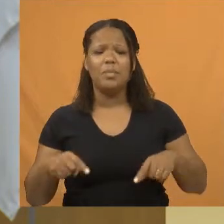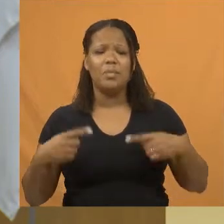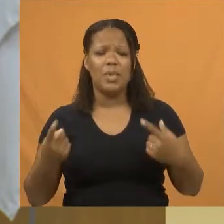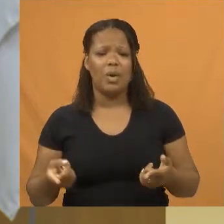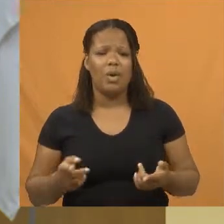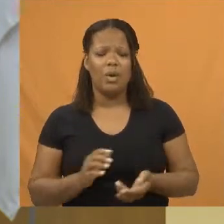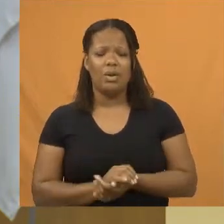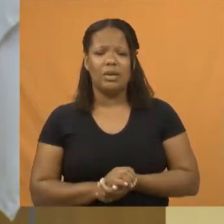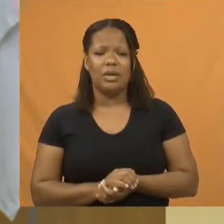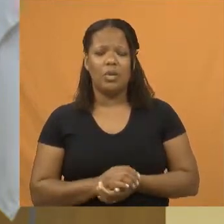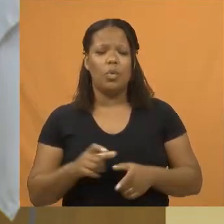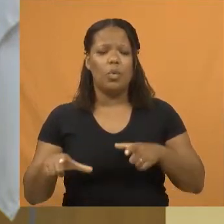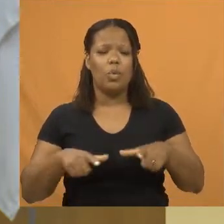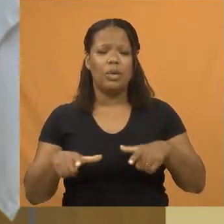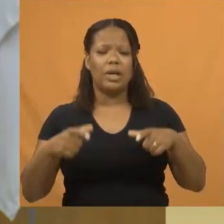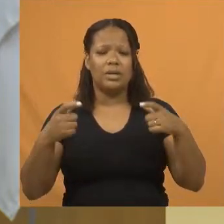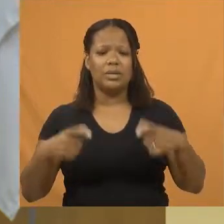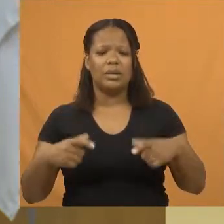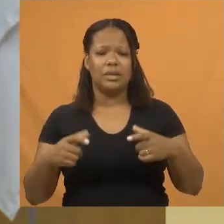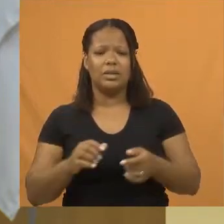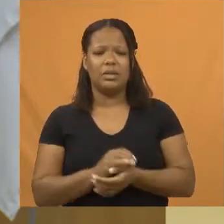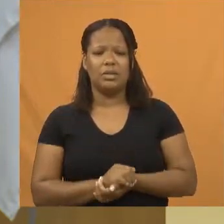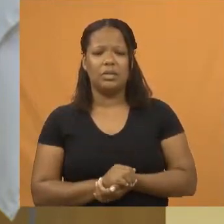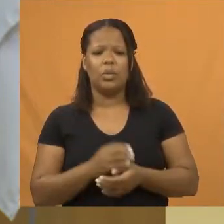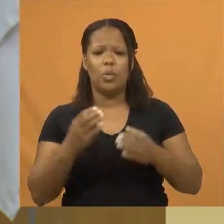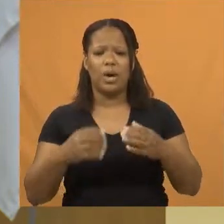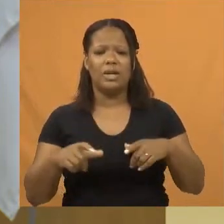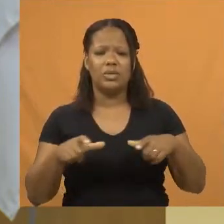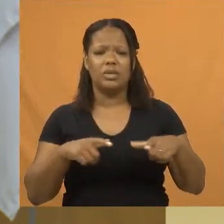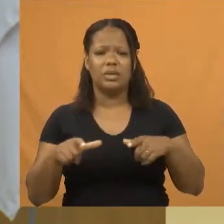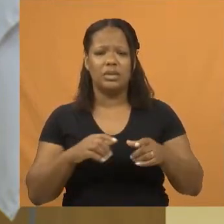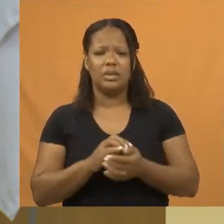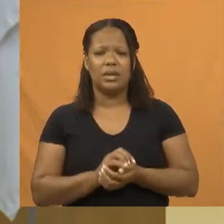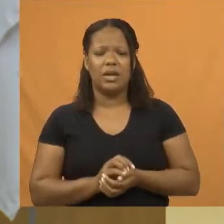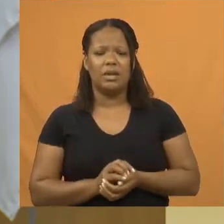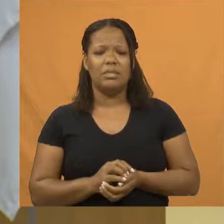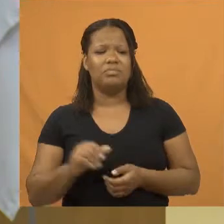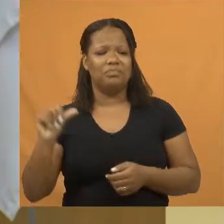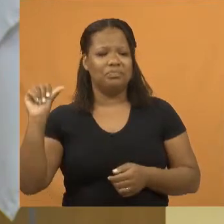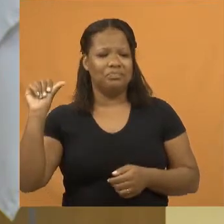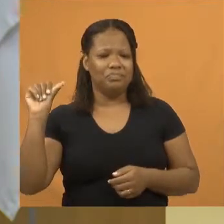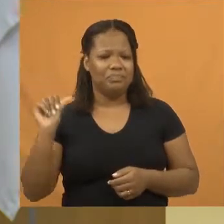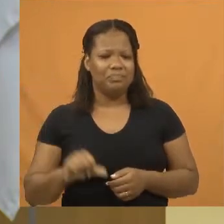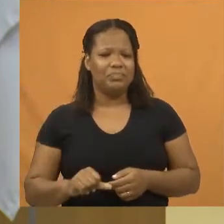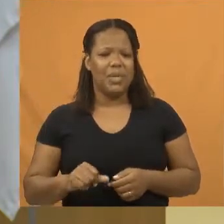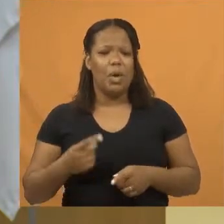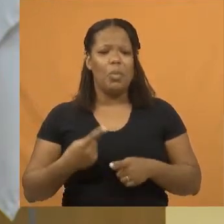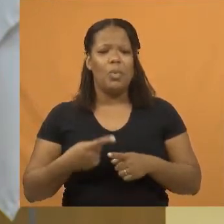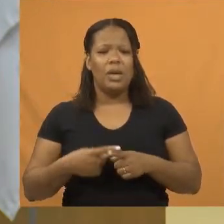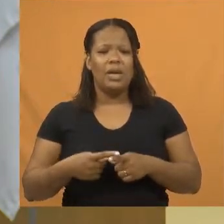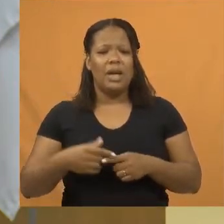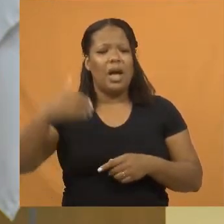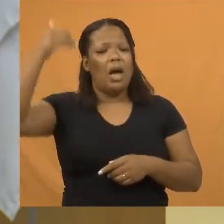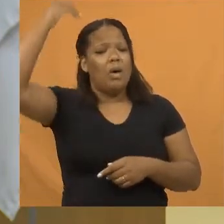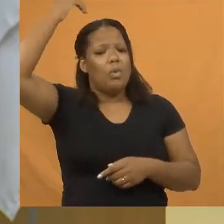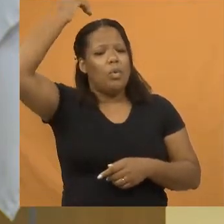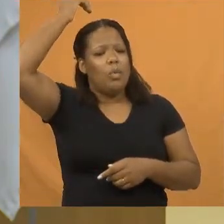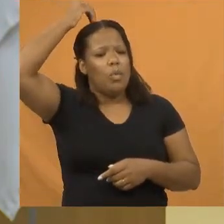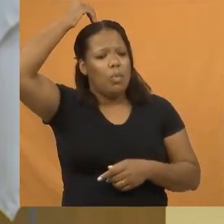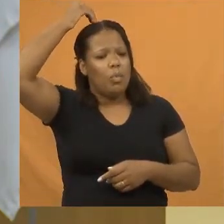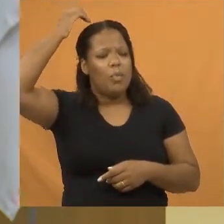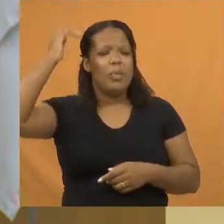de muitos postos de trabalho. Muitos postos de trabalho hoje são precários por conta da reforma trabalhista que